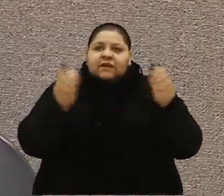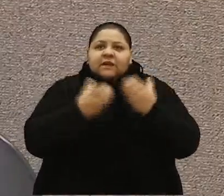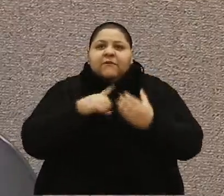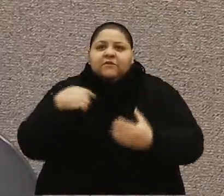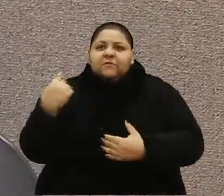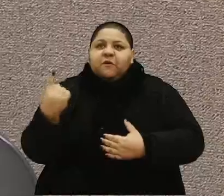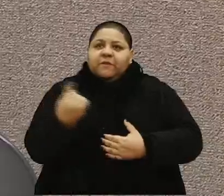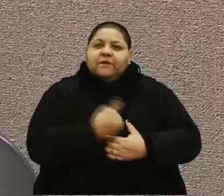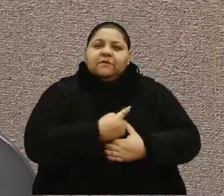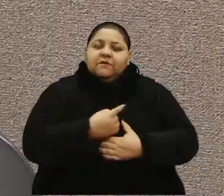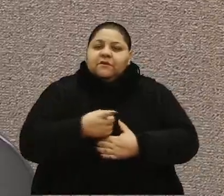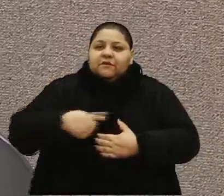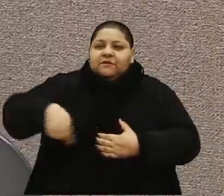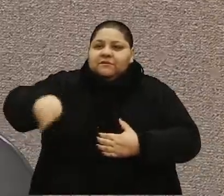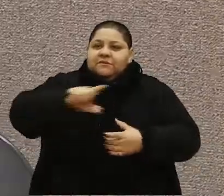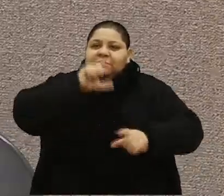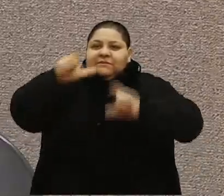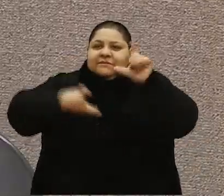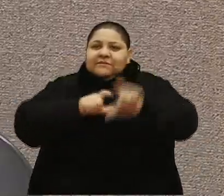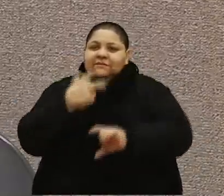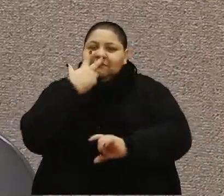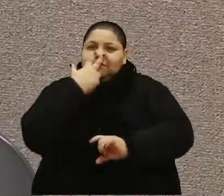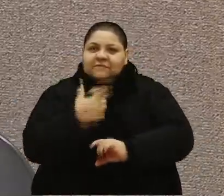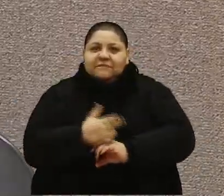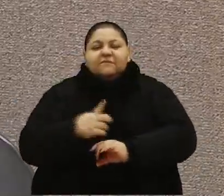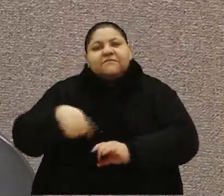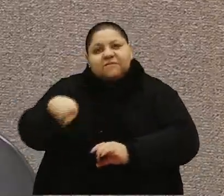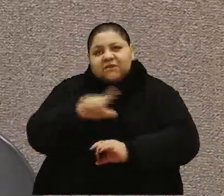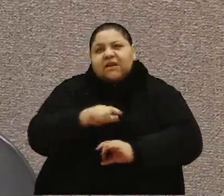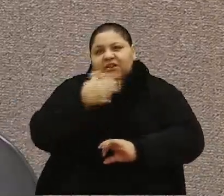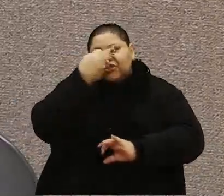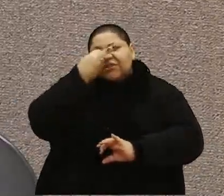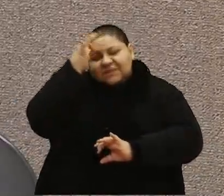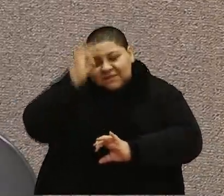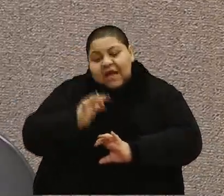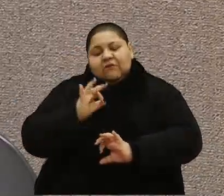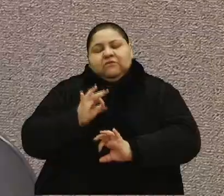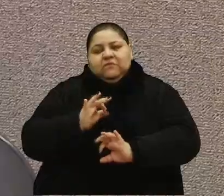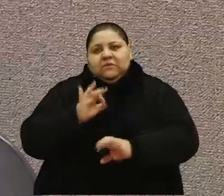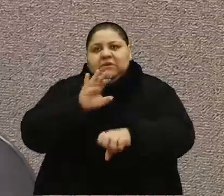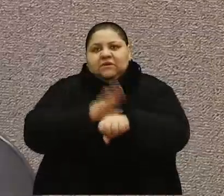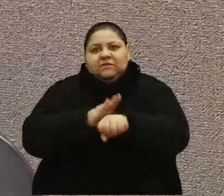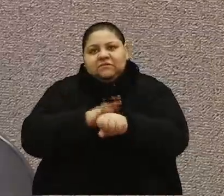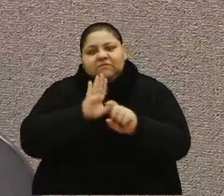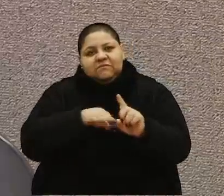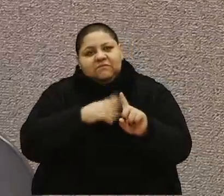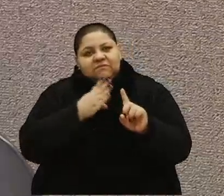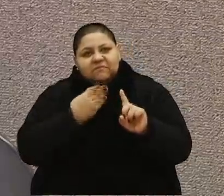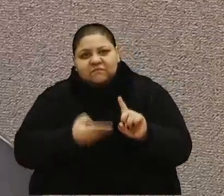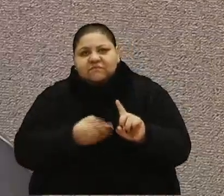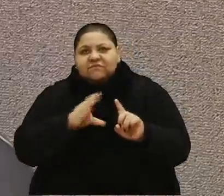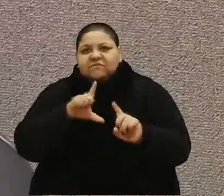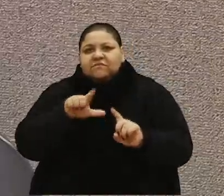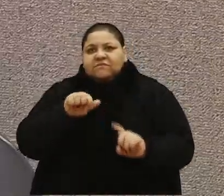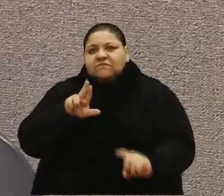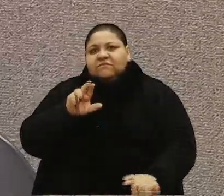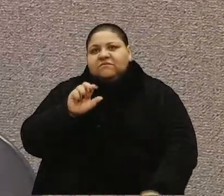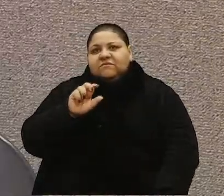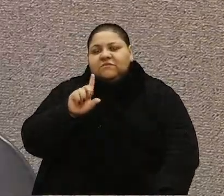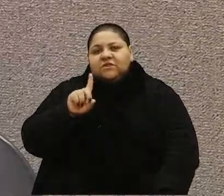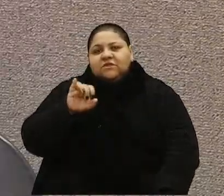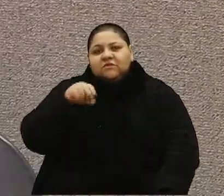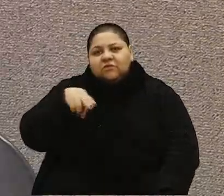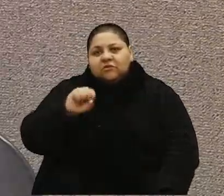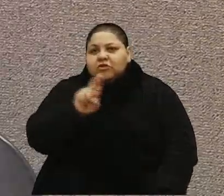nosso município foi formado por pessoas assim. Então, acho que nada mais justo nesse momento homenagear o seu Claudino com o nome dessa